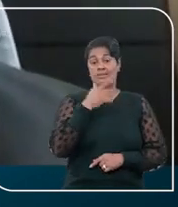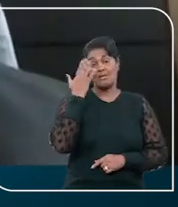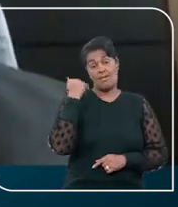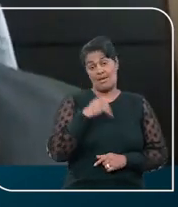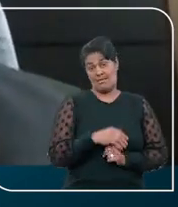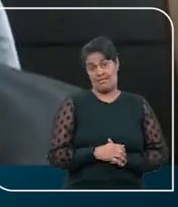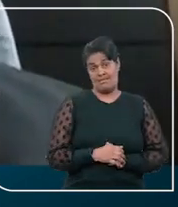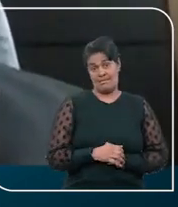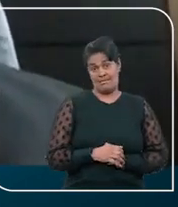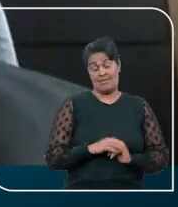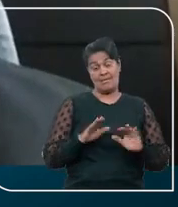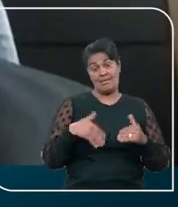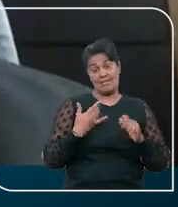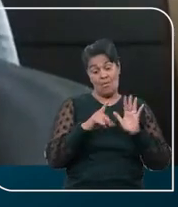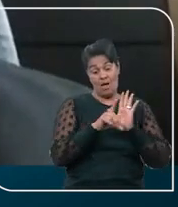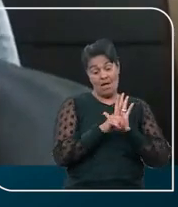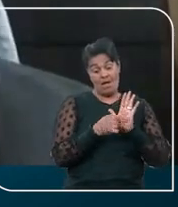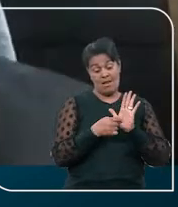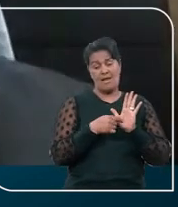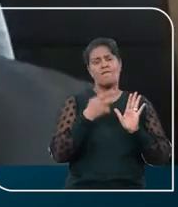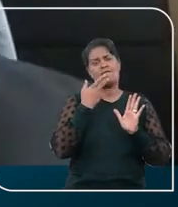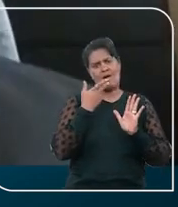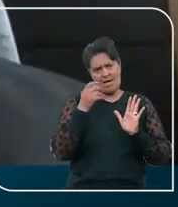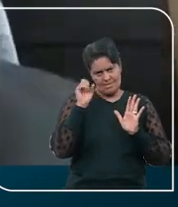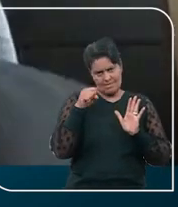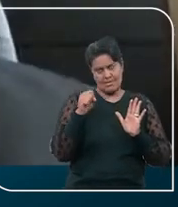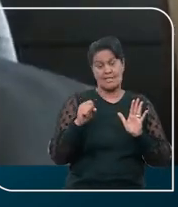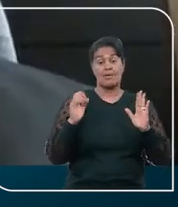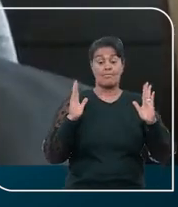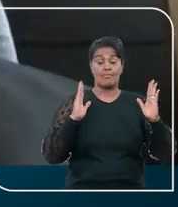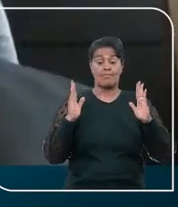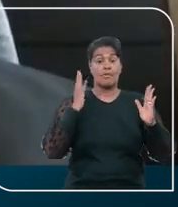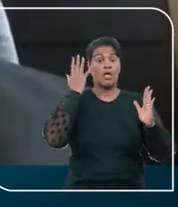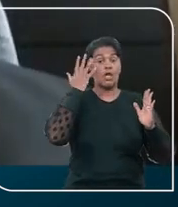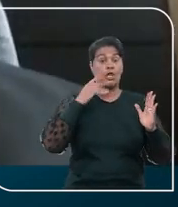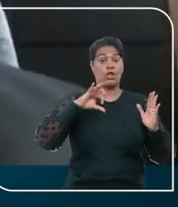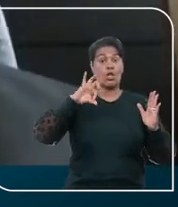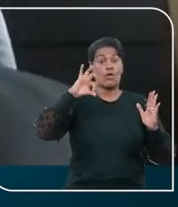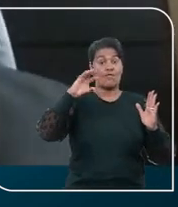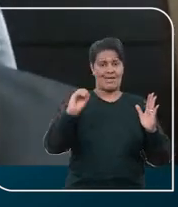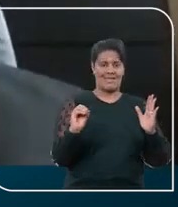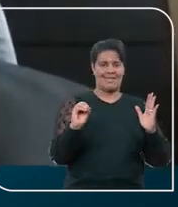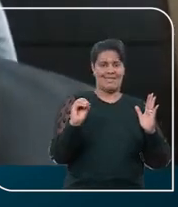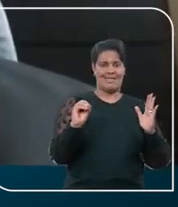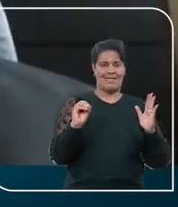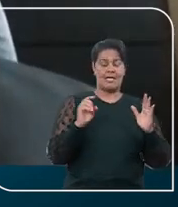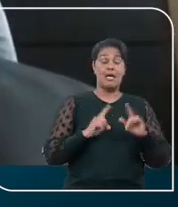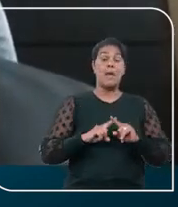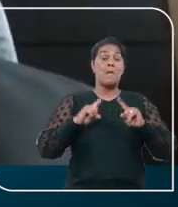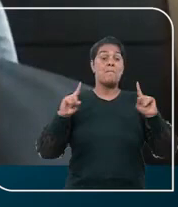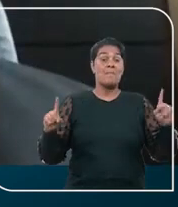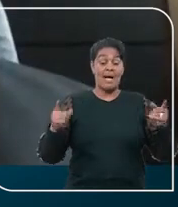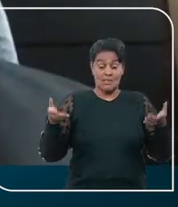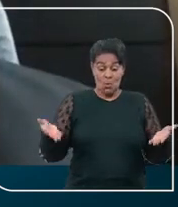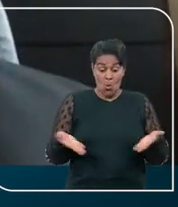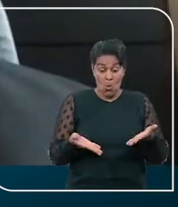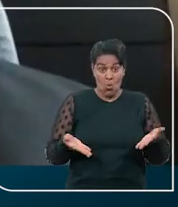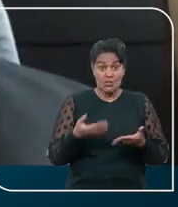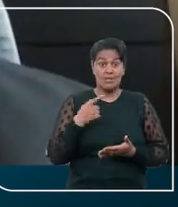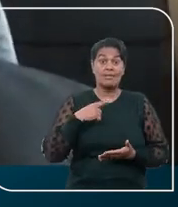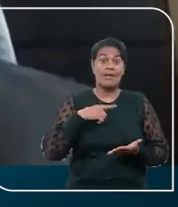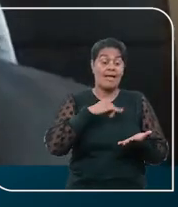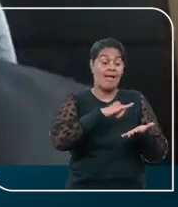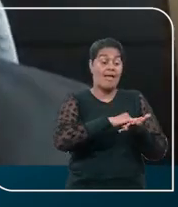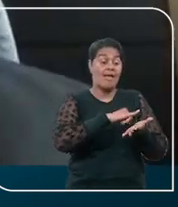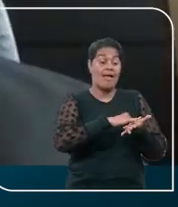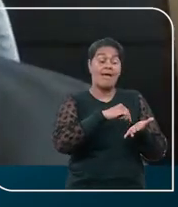lei fala, sim, alocação para temporada até 90 dias, mas em razão desses aplicativos a gente tem que entender que não